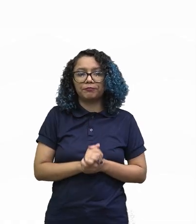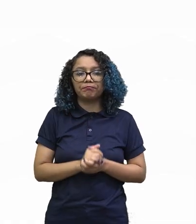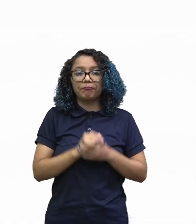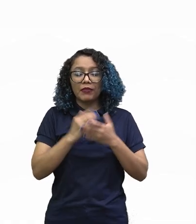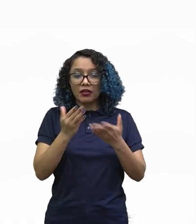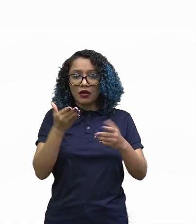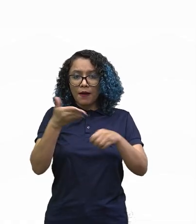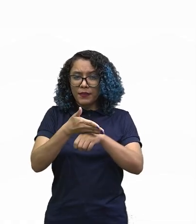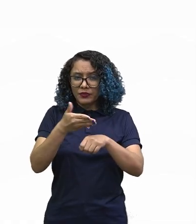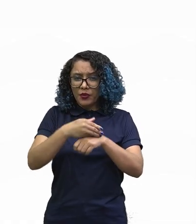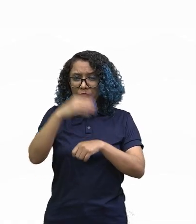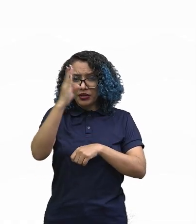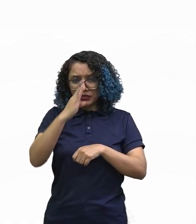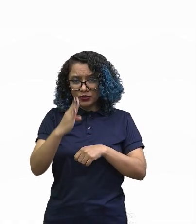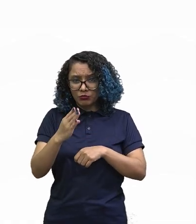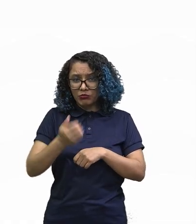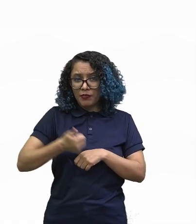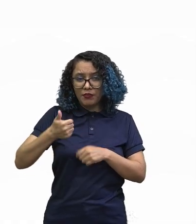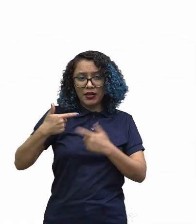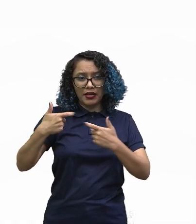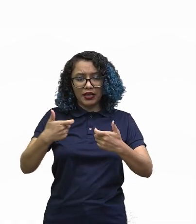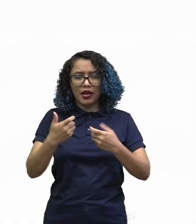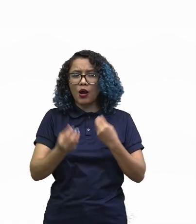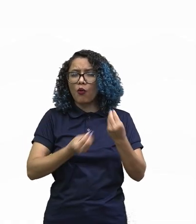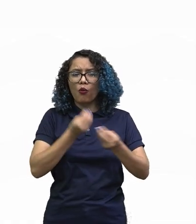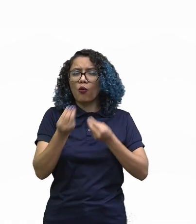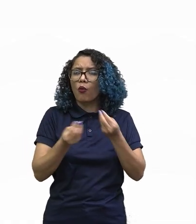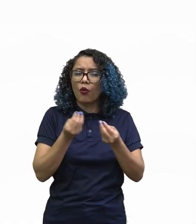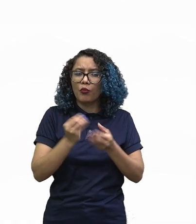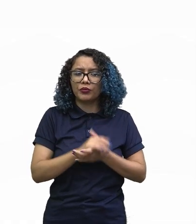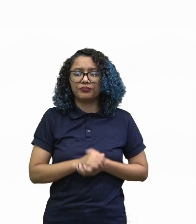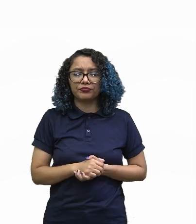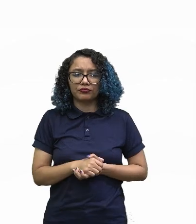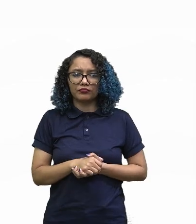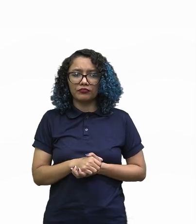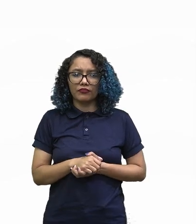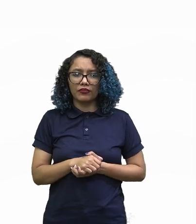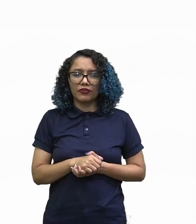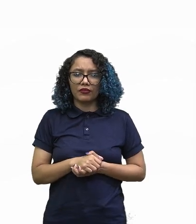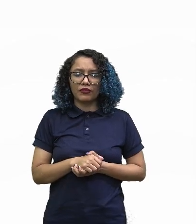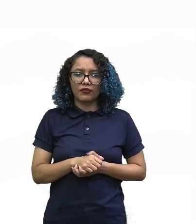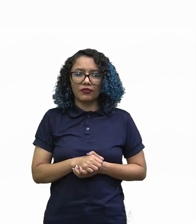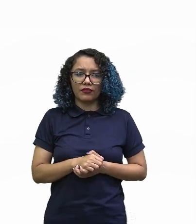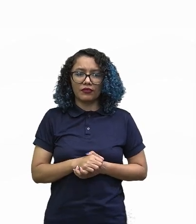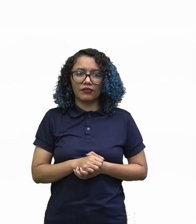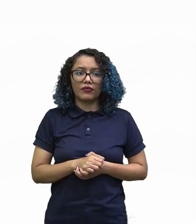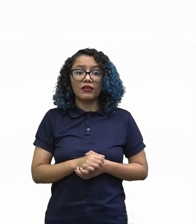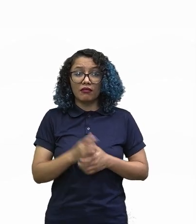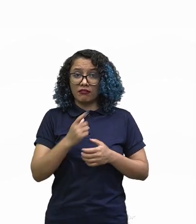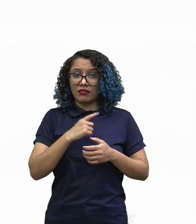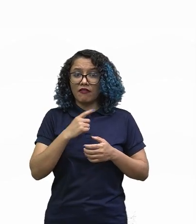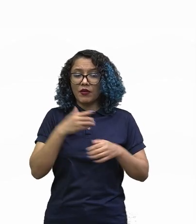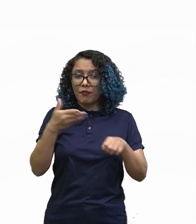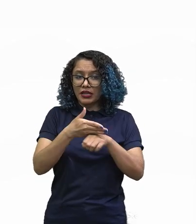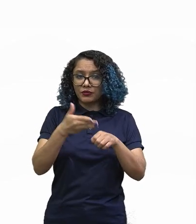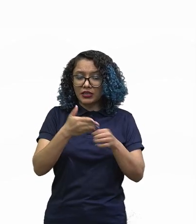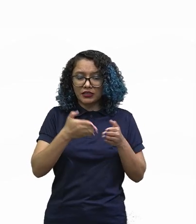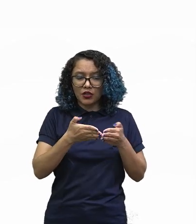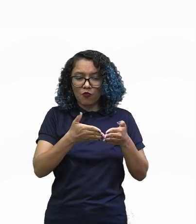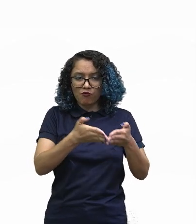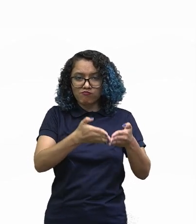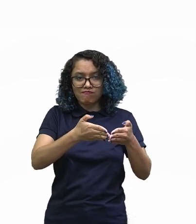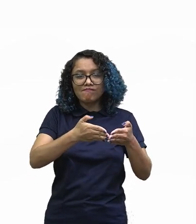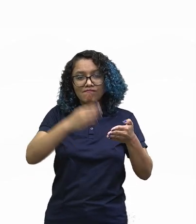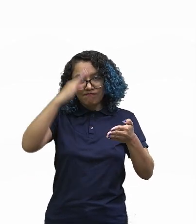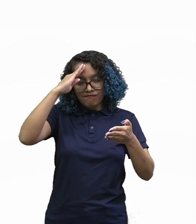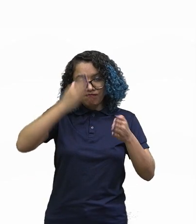na Primeira Guerra Mundial, de um modo geral, ela esteve atrelada tanto às forças navais, mas principalmente